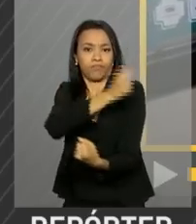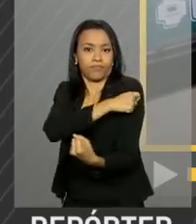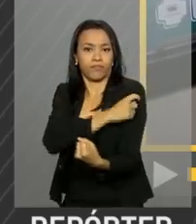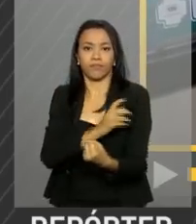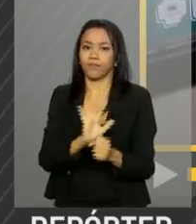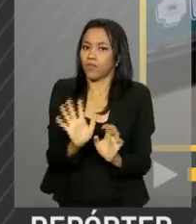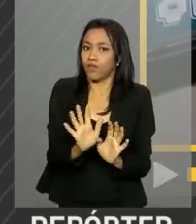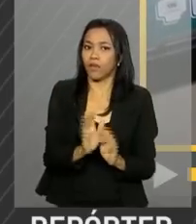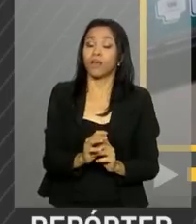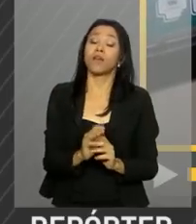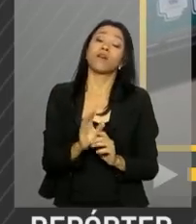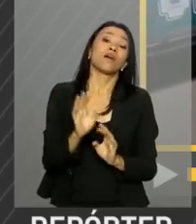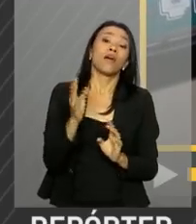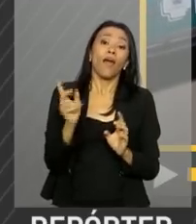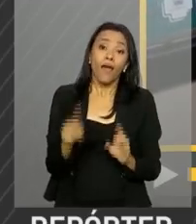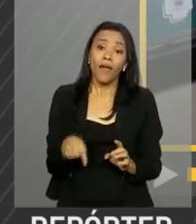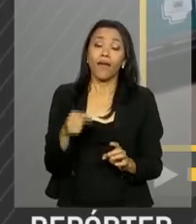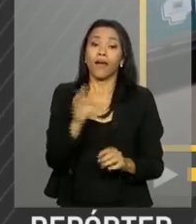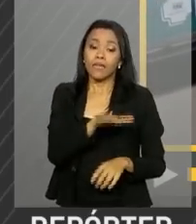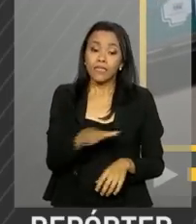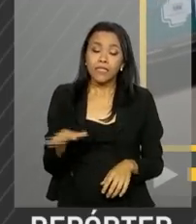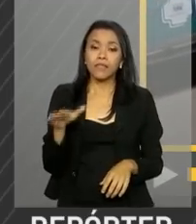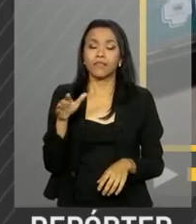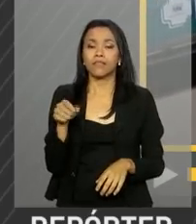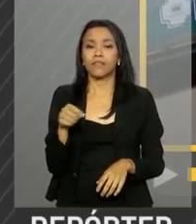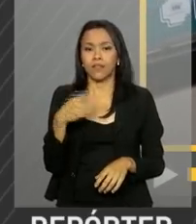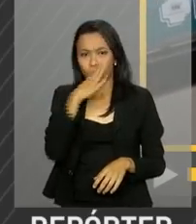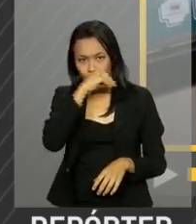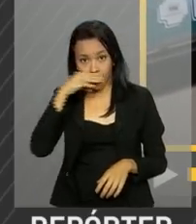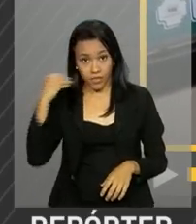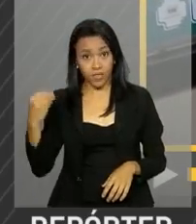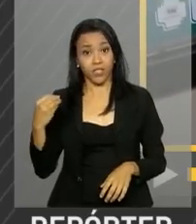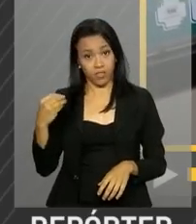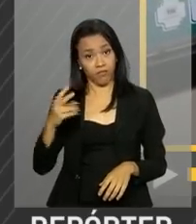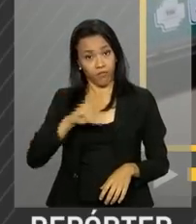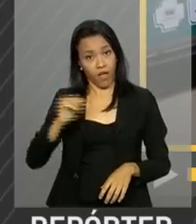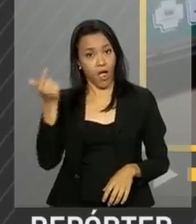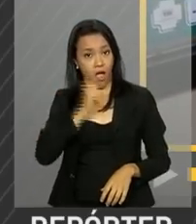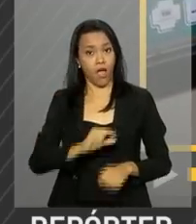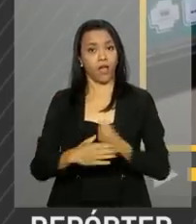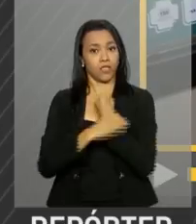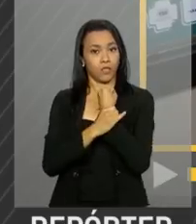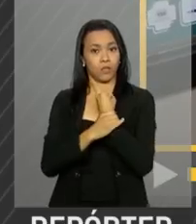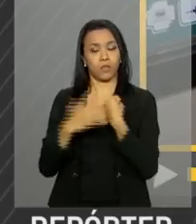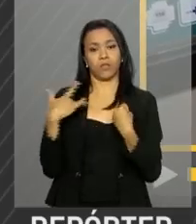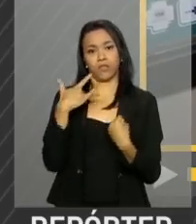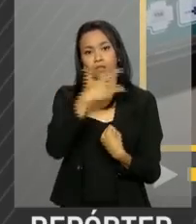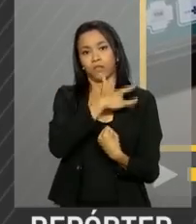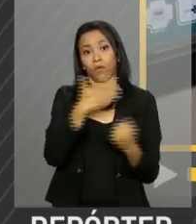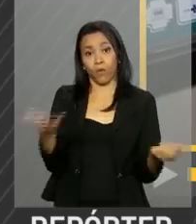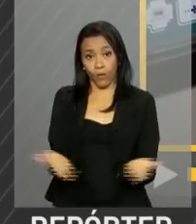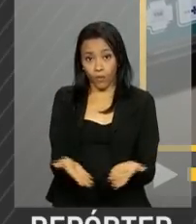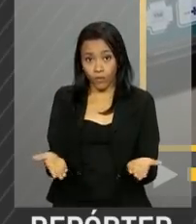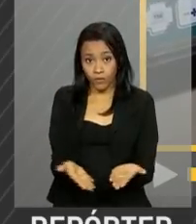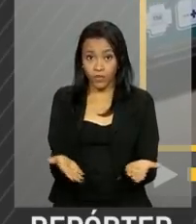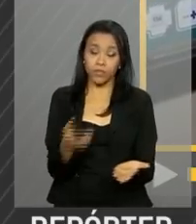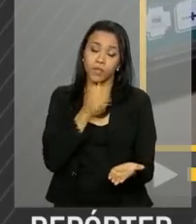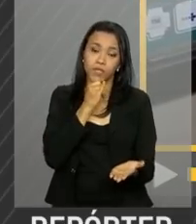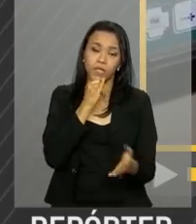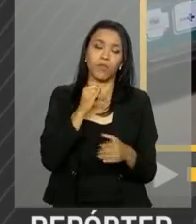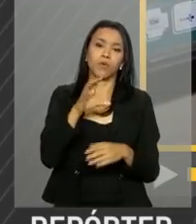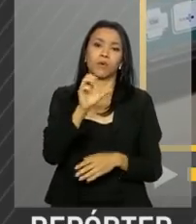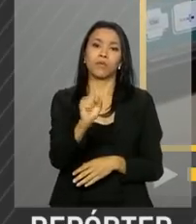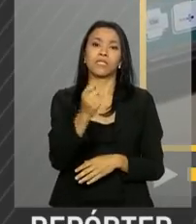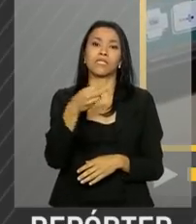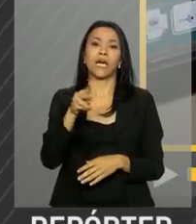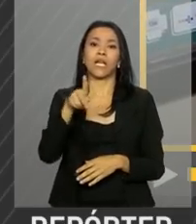o esquema completo é que a criança ou adolescente estará devidamente protegido. Né? Hoje, doenças eliminadas como